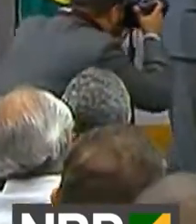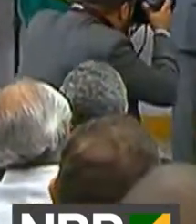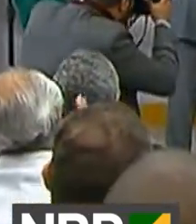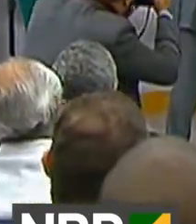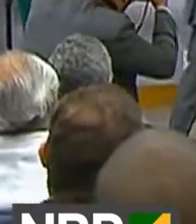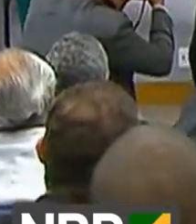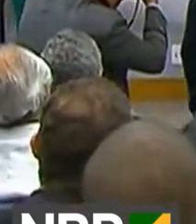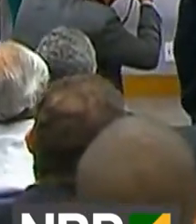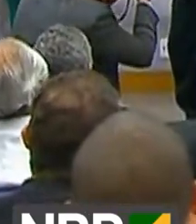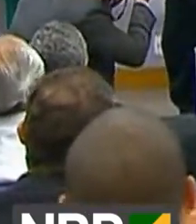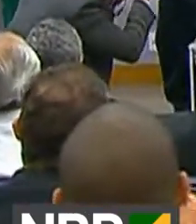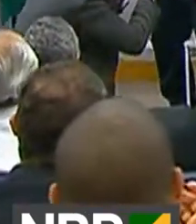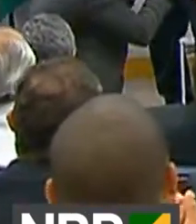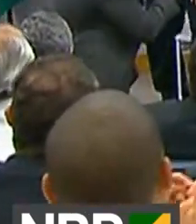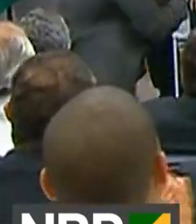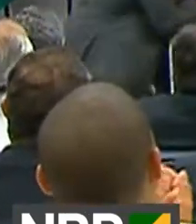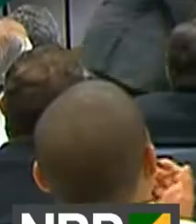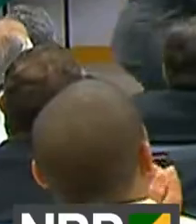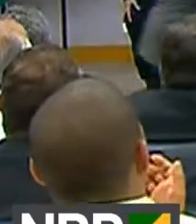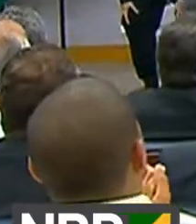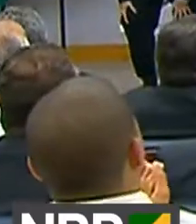Está encerrada a cerimônia.